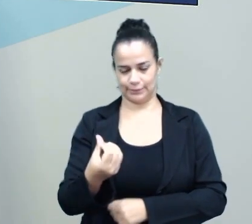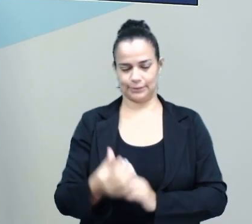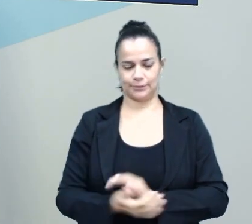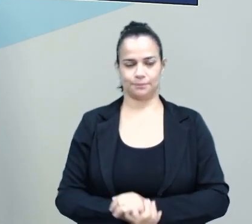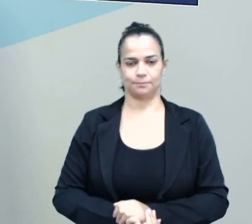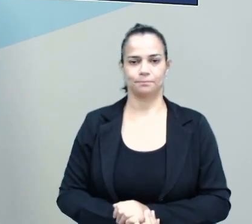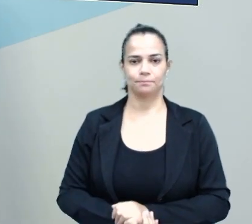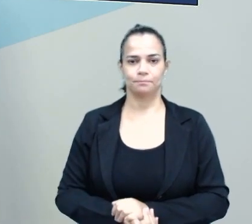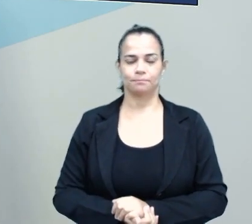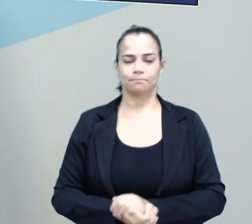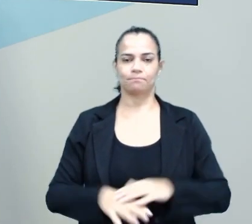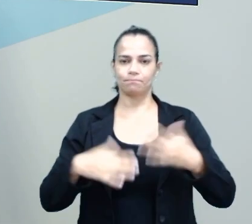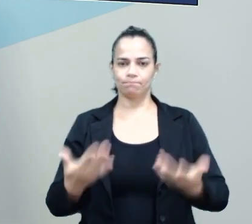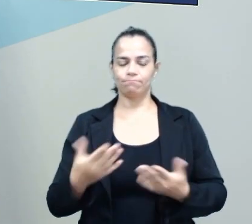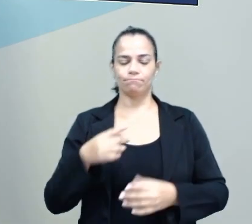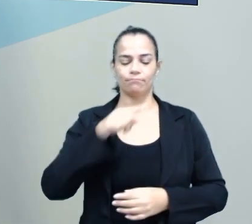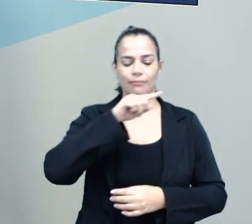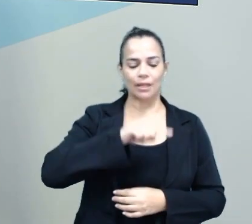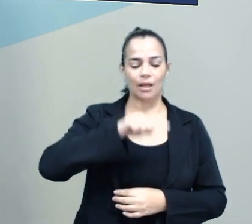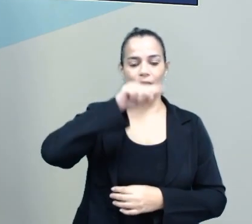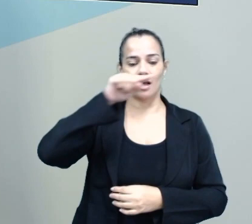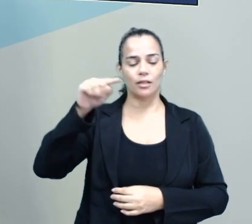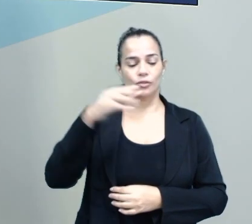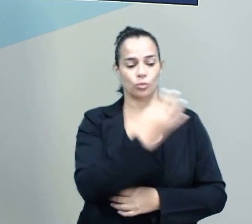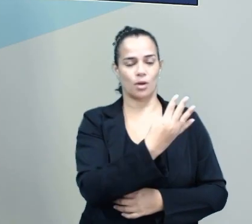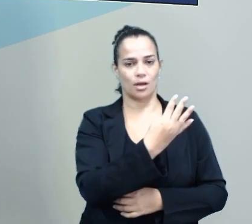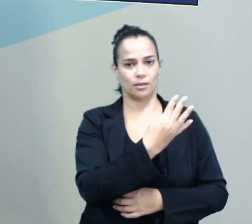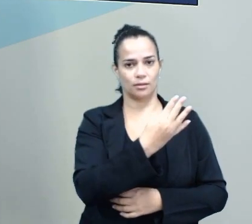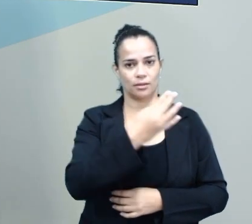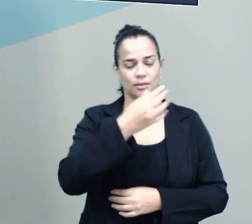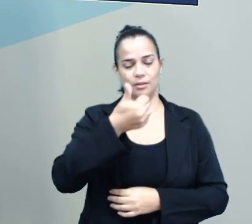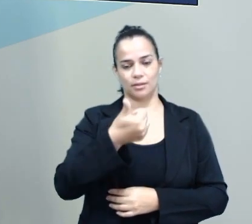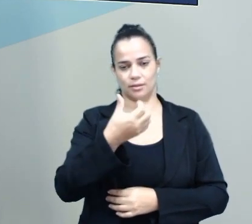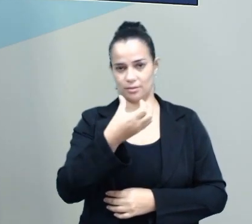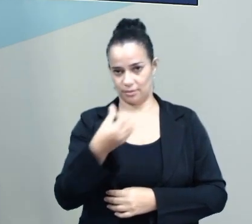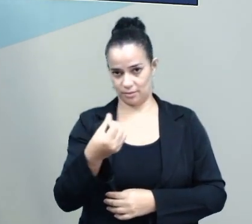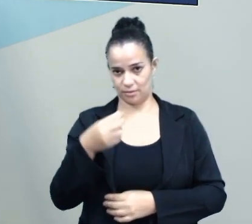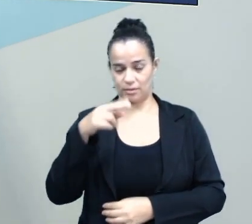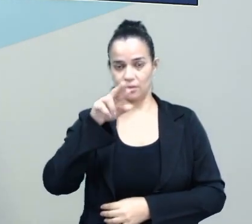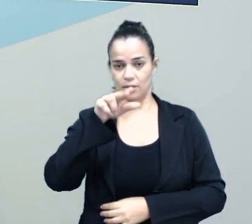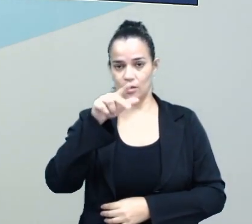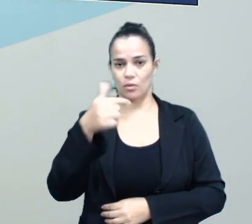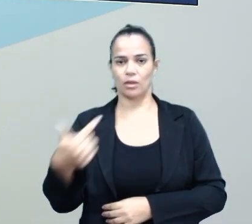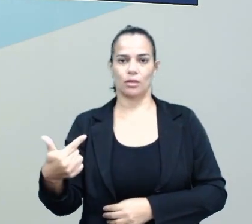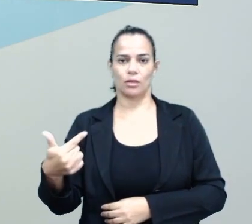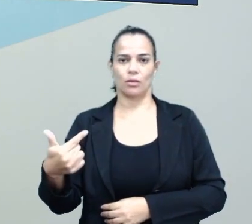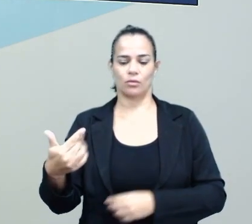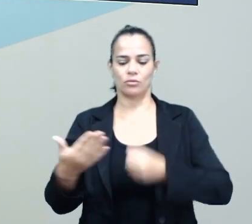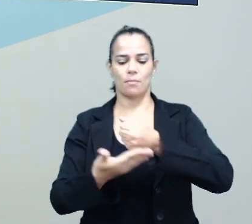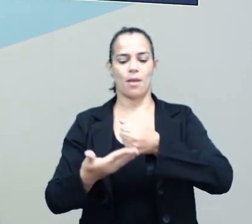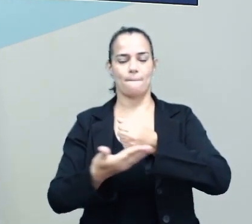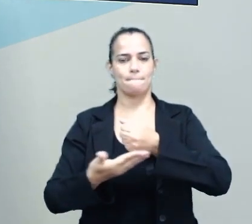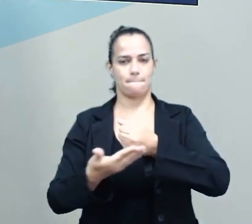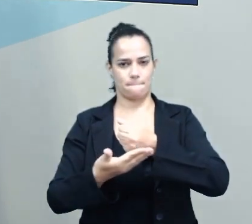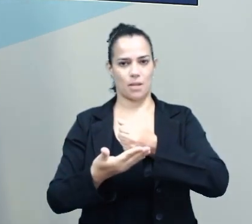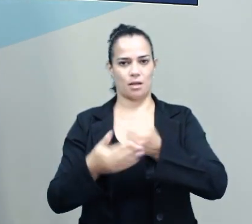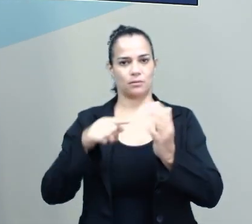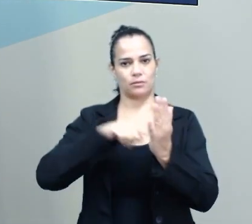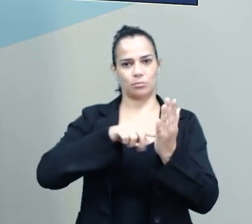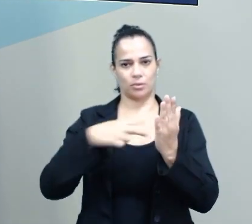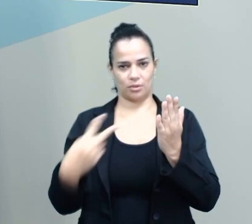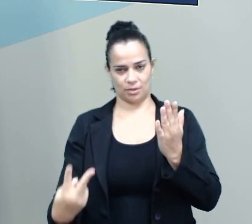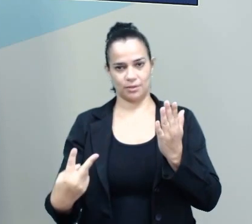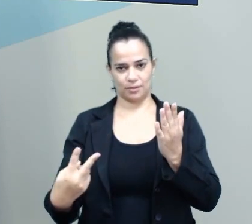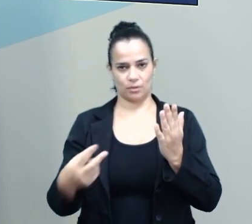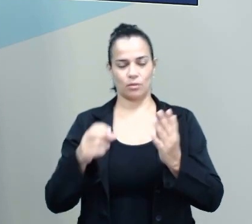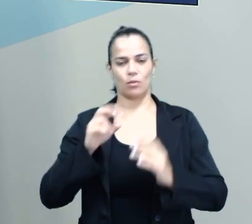Que a raiz quarta de 16 é igual a 2, que é a minha base da potência, o